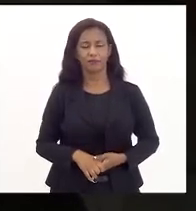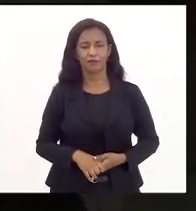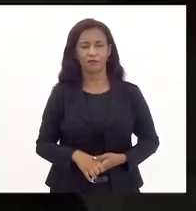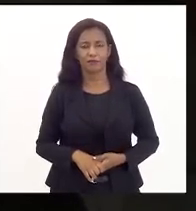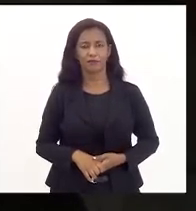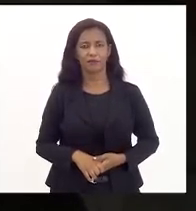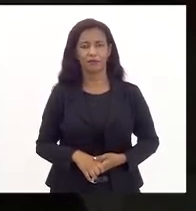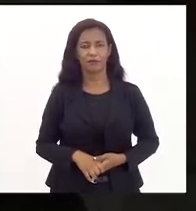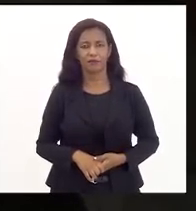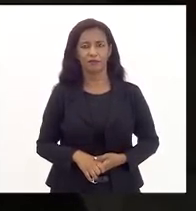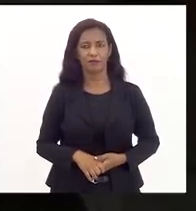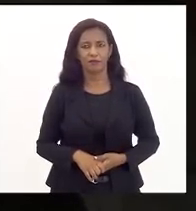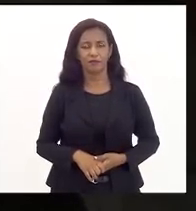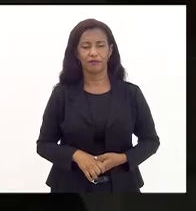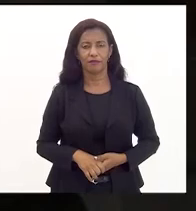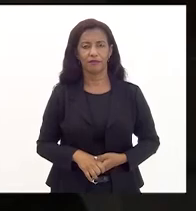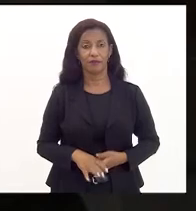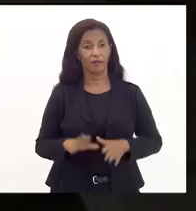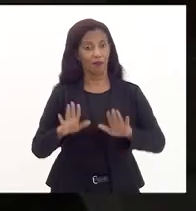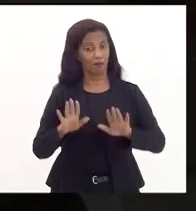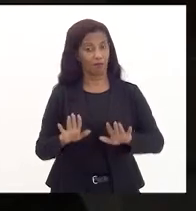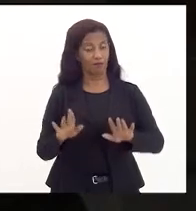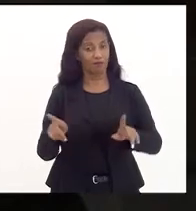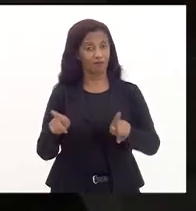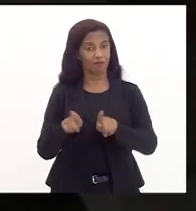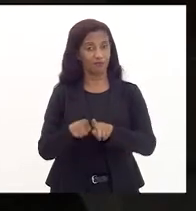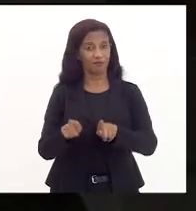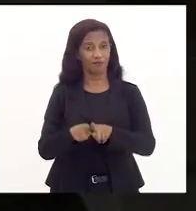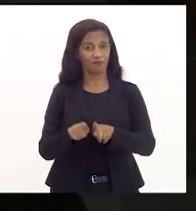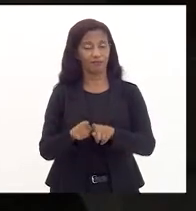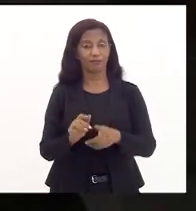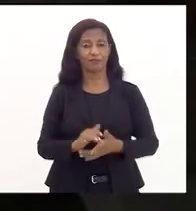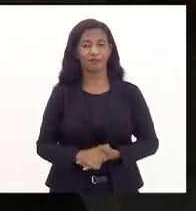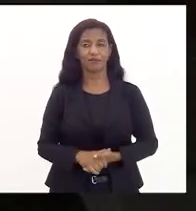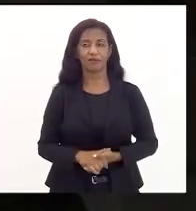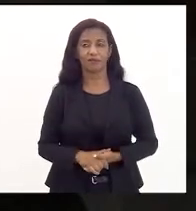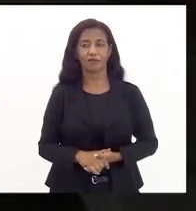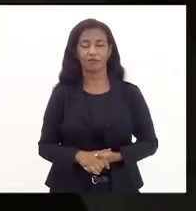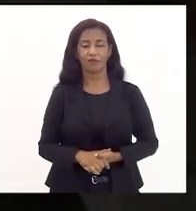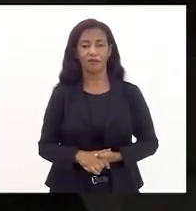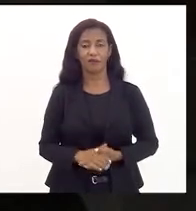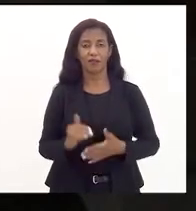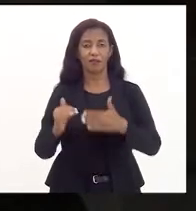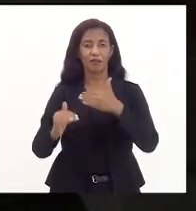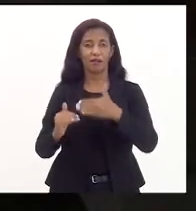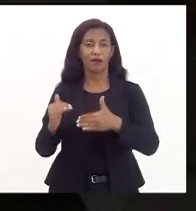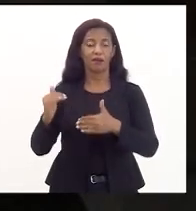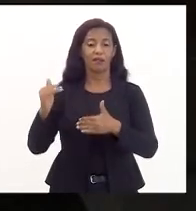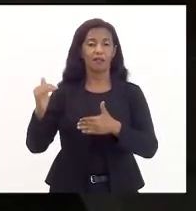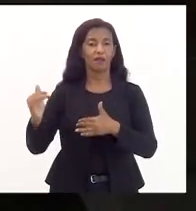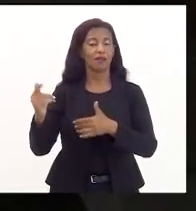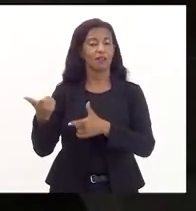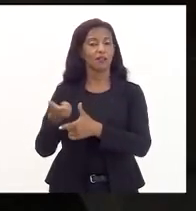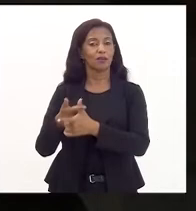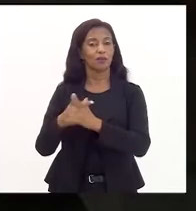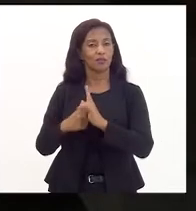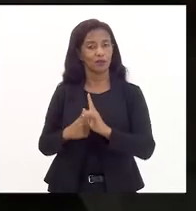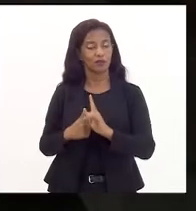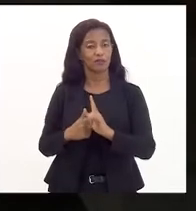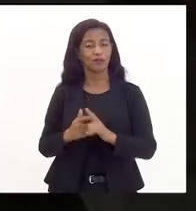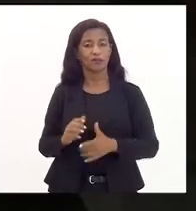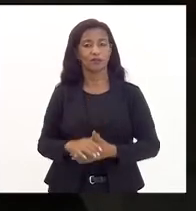Por 9 anos. Entretanto, ela passará a ser uma dívida